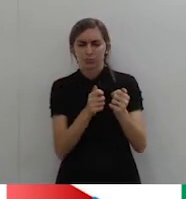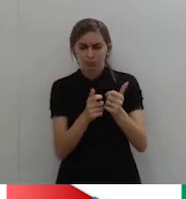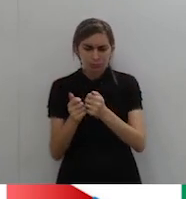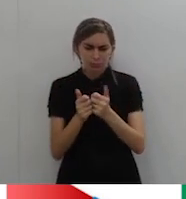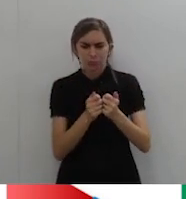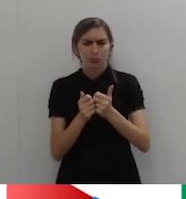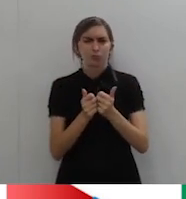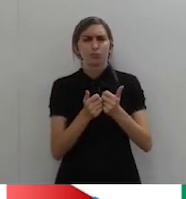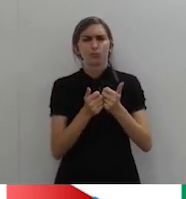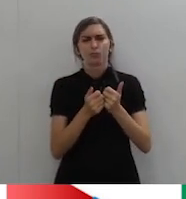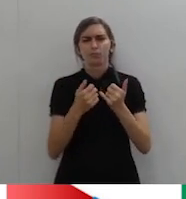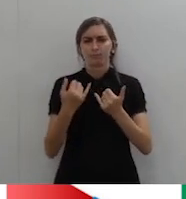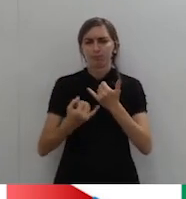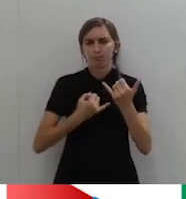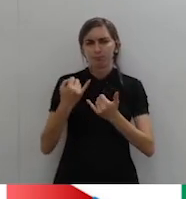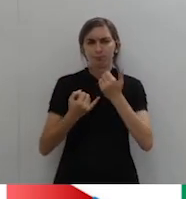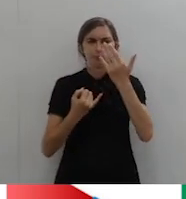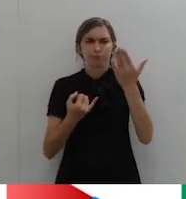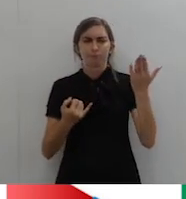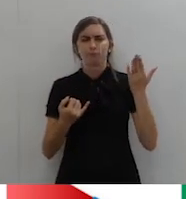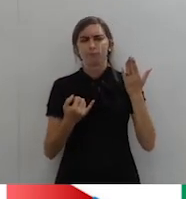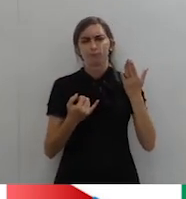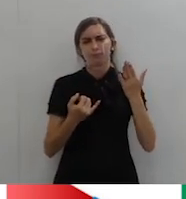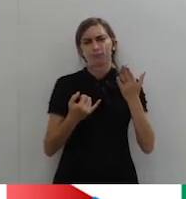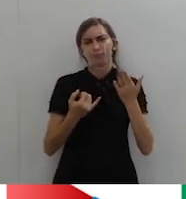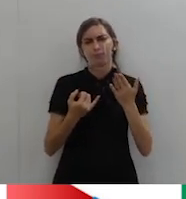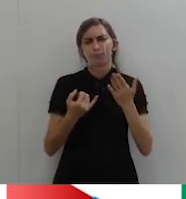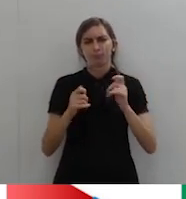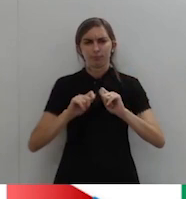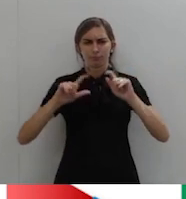um console comum, como o PlayStation, como